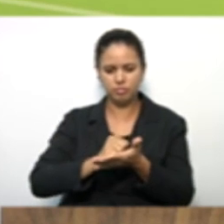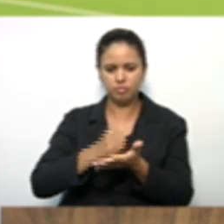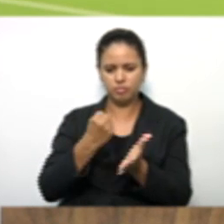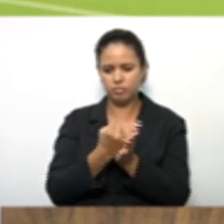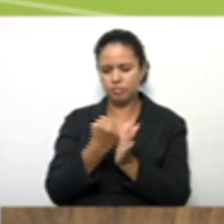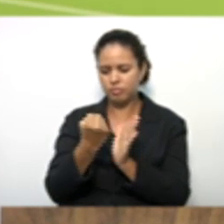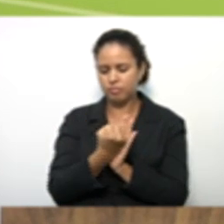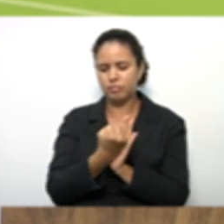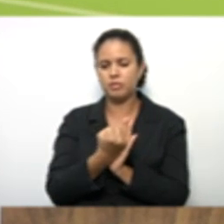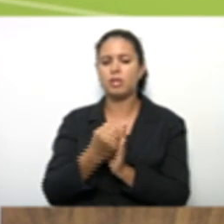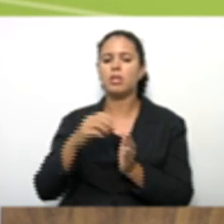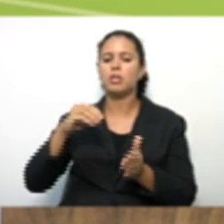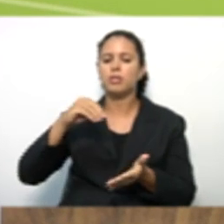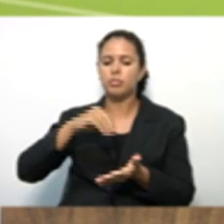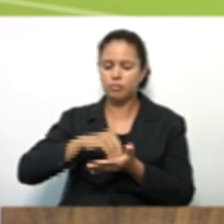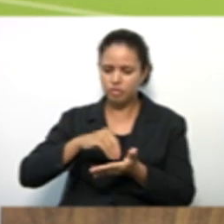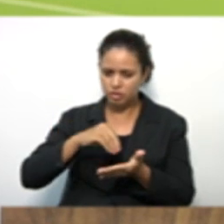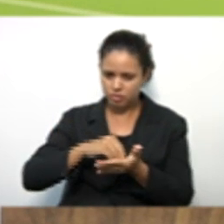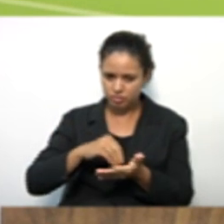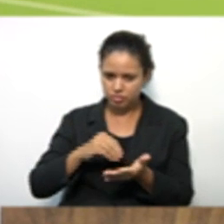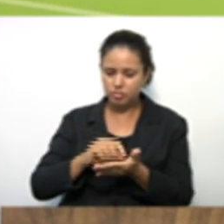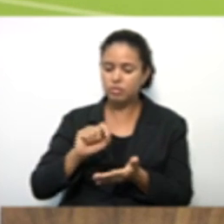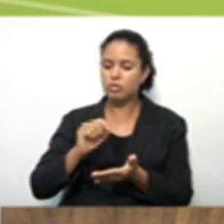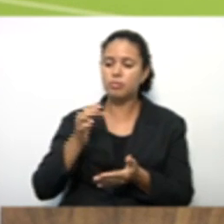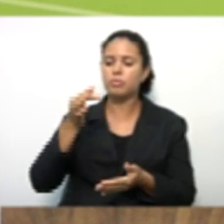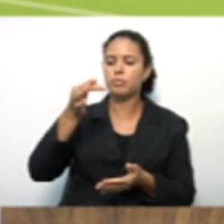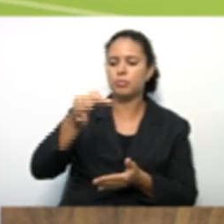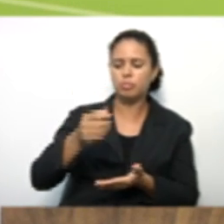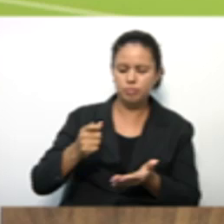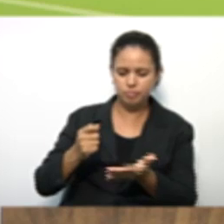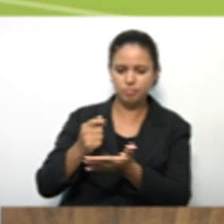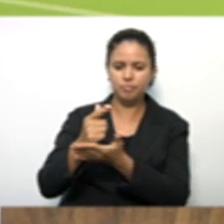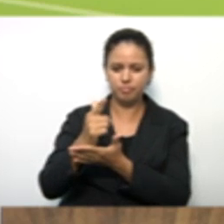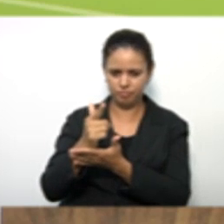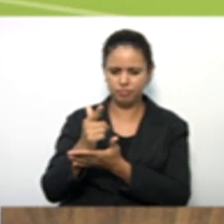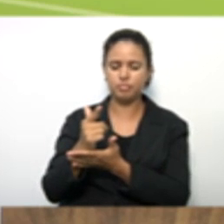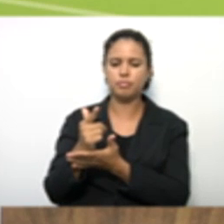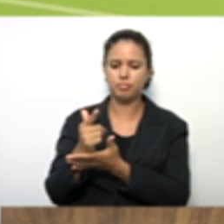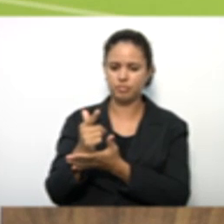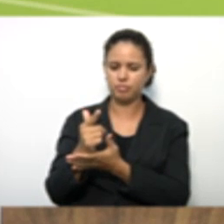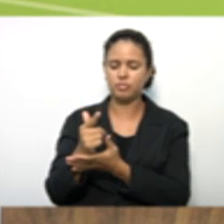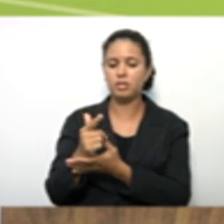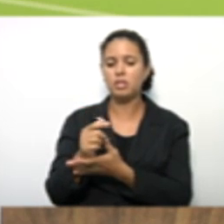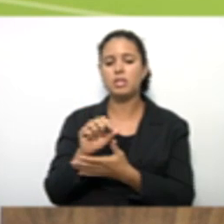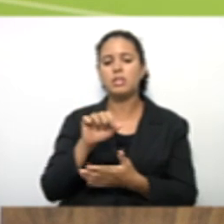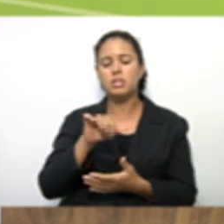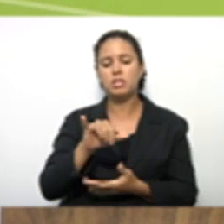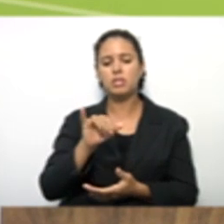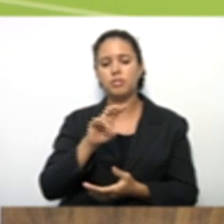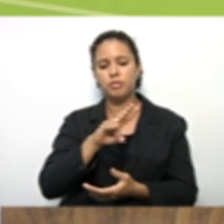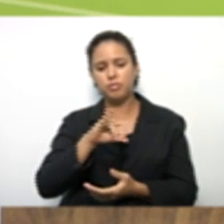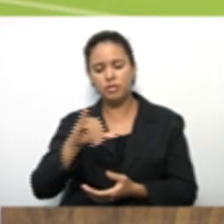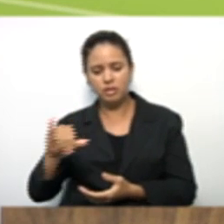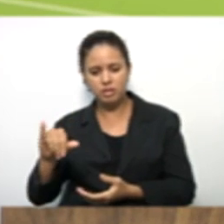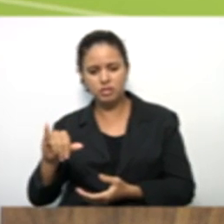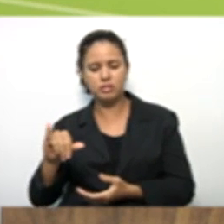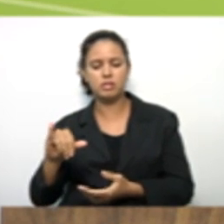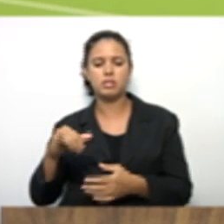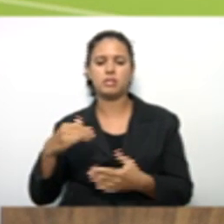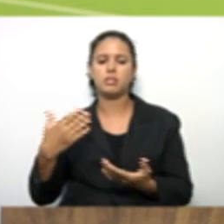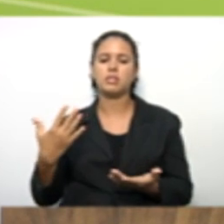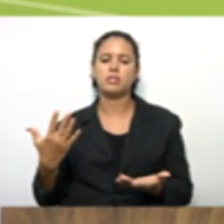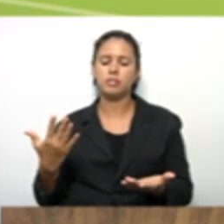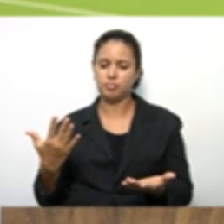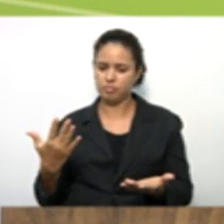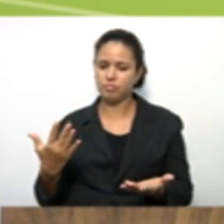a pagar, é algo que ainda vai acontecer. Se vai acontecer, você já adquiriu uma dívida. Se você tem uma dívida